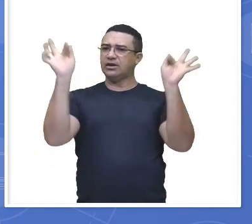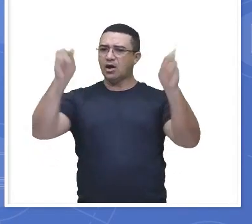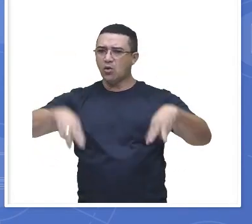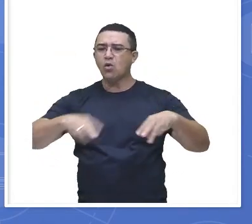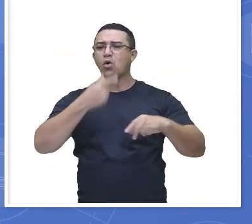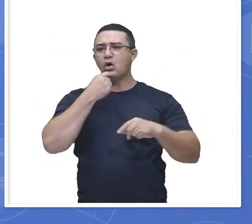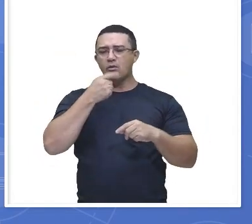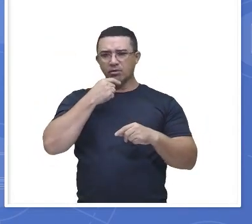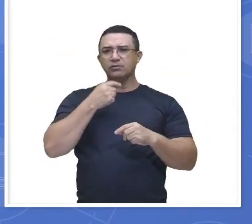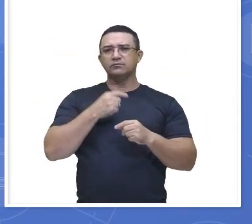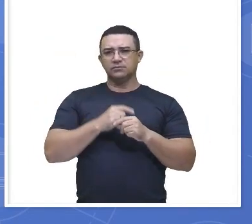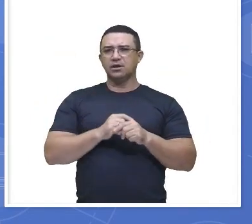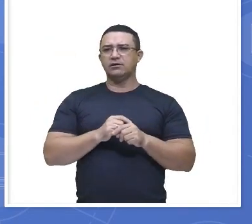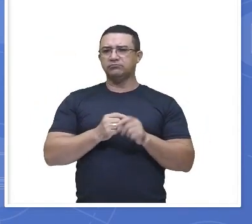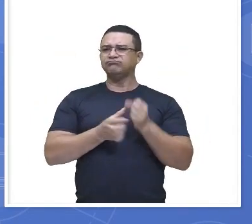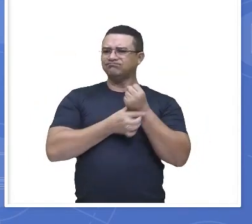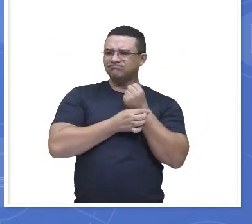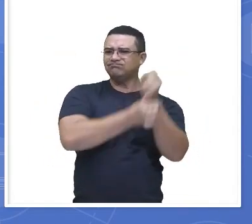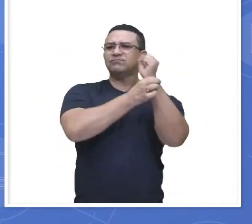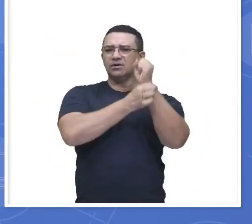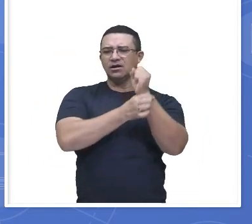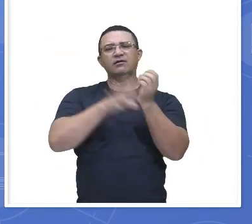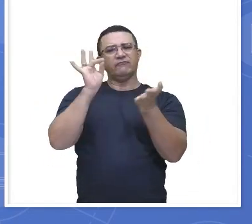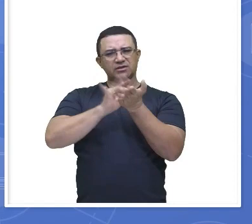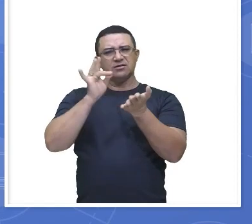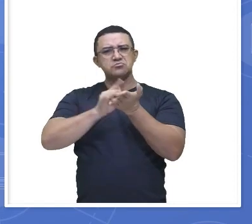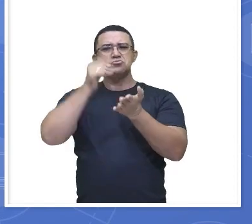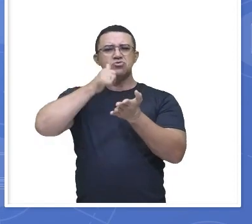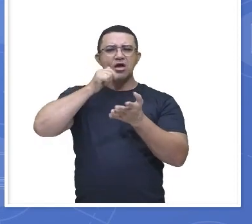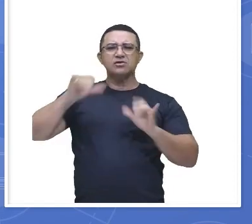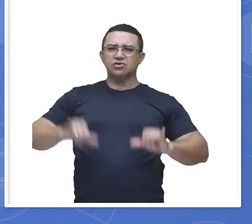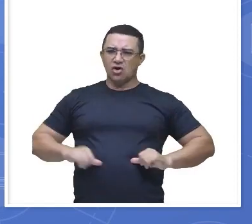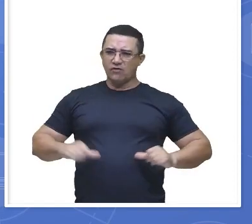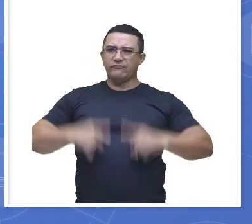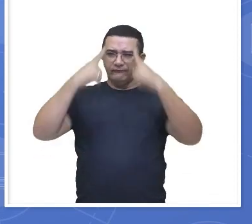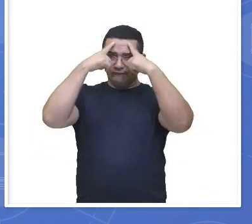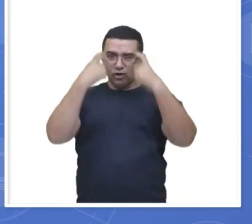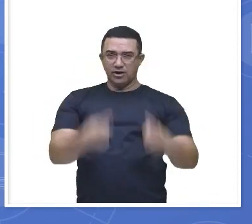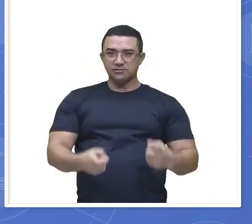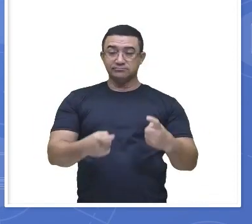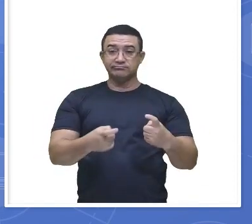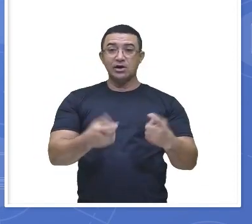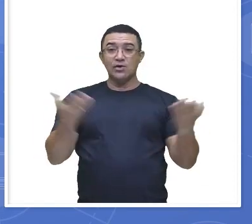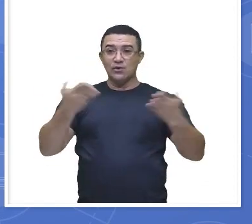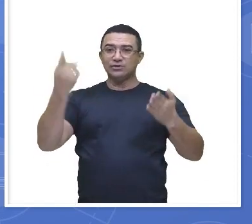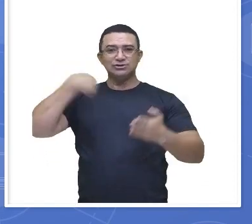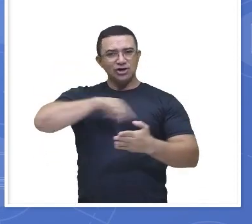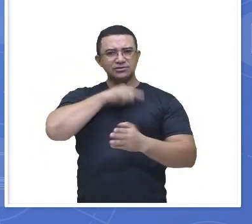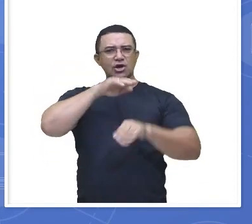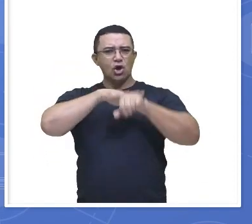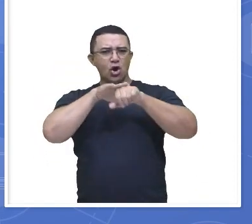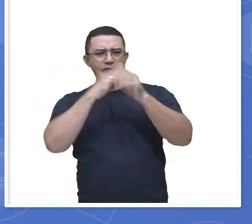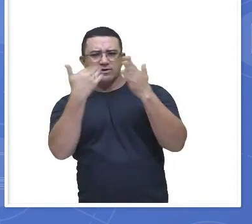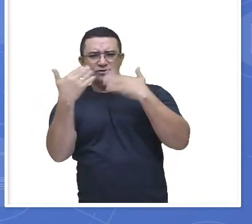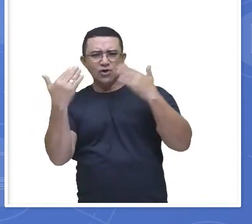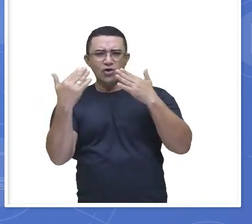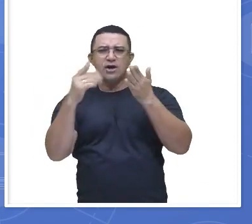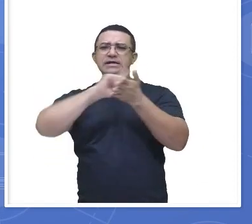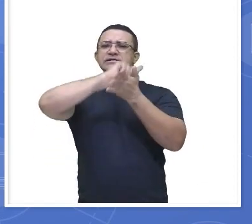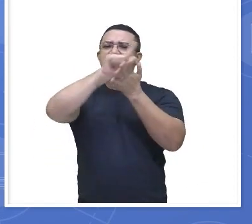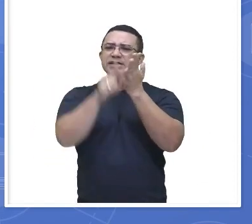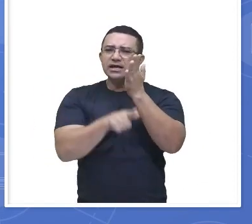de fato, a mulher socialmente sofre essa violência. Certo, gente? Então, a gente conversou sobre artigo de opinião, esse gênero